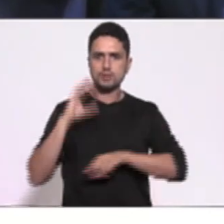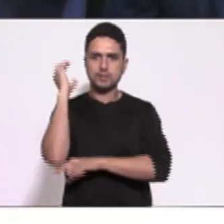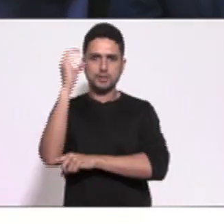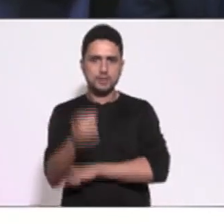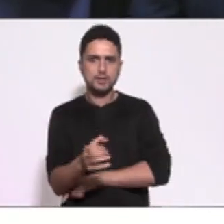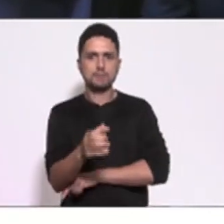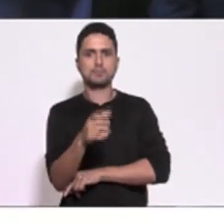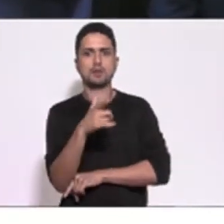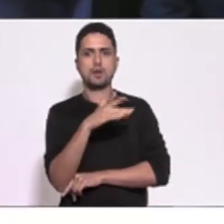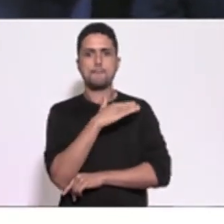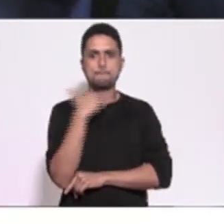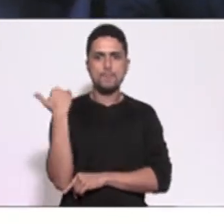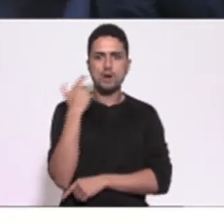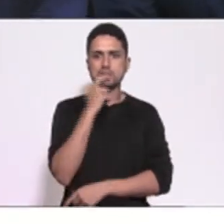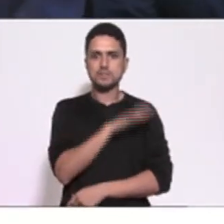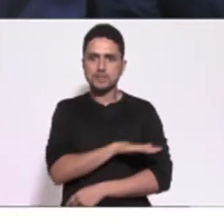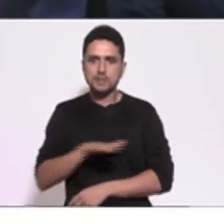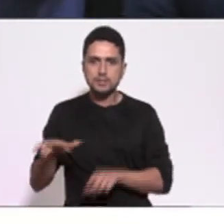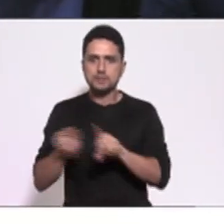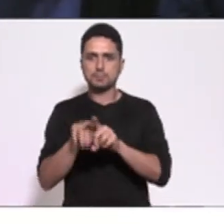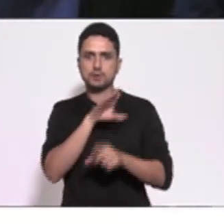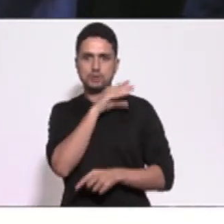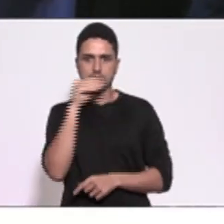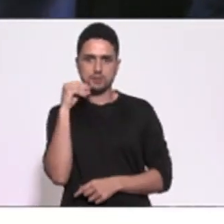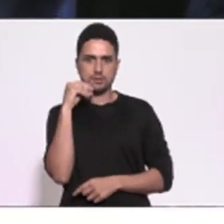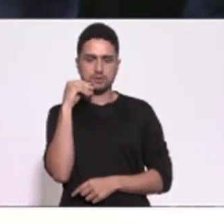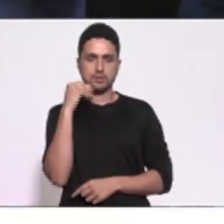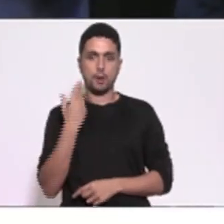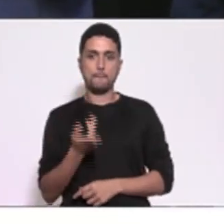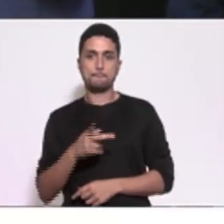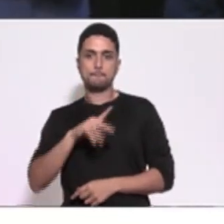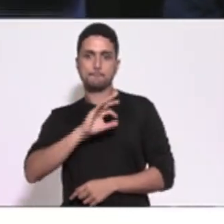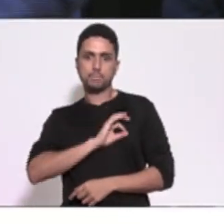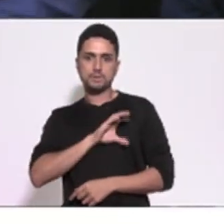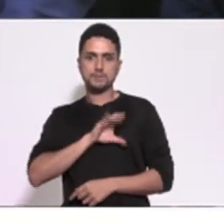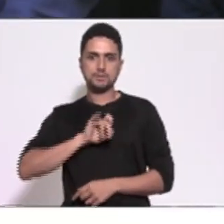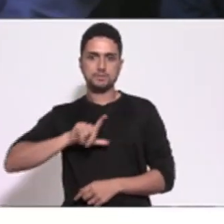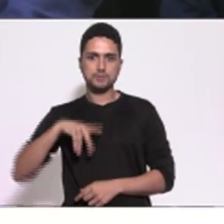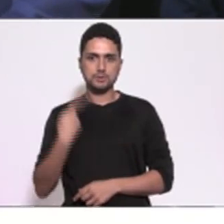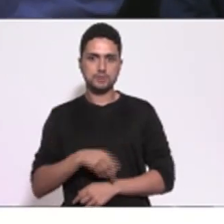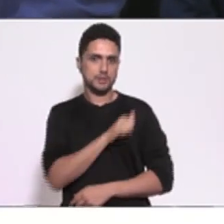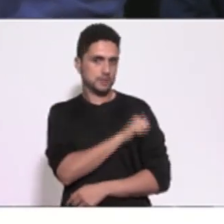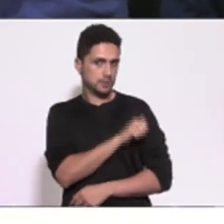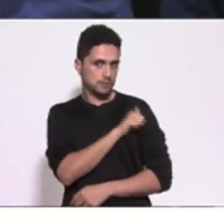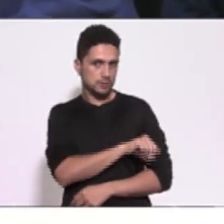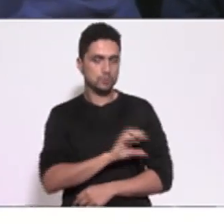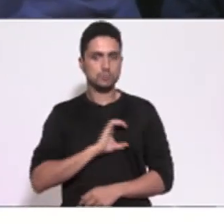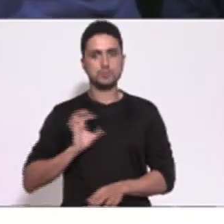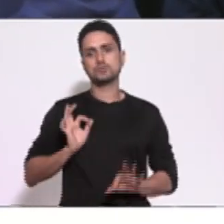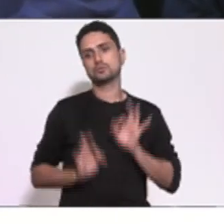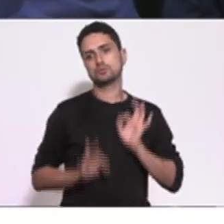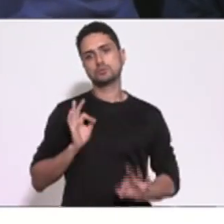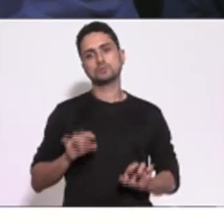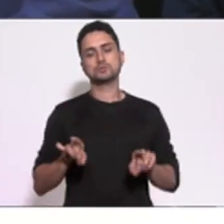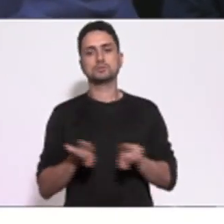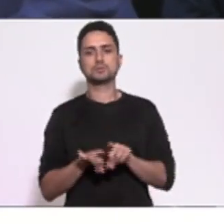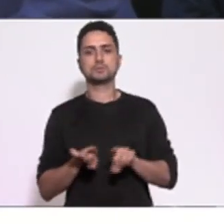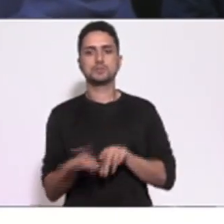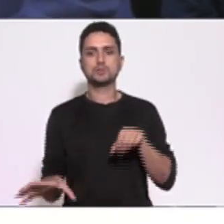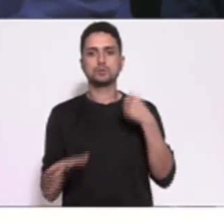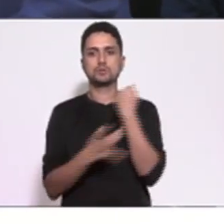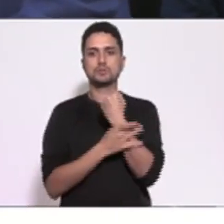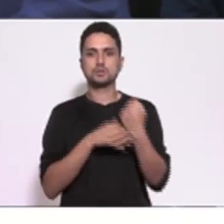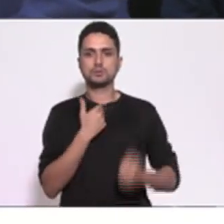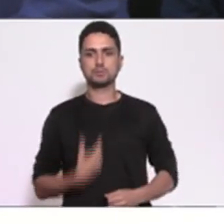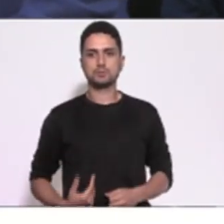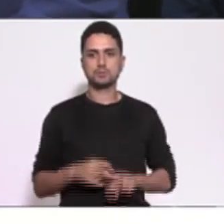e adolescente no âmbito da Polícia Civil do Estado do Rio de Janeiro, pendendo de pareceres das comissões de Constituição, Justiça, de Segurança Pública, Assunto de Polícia e de Assunto da